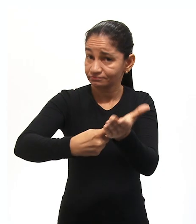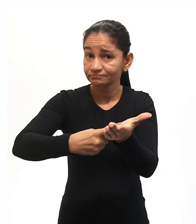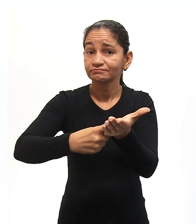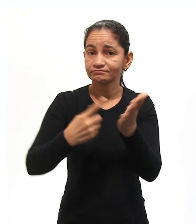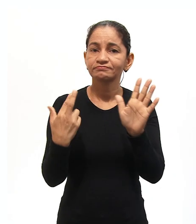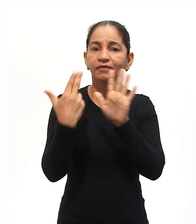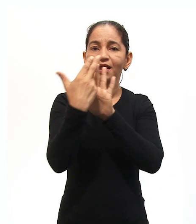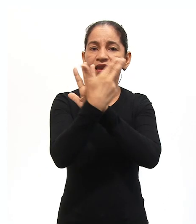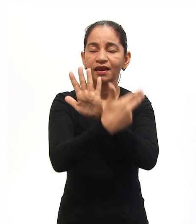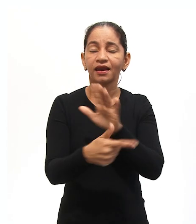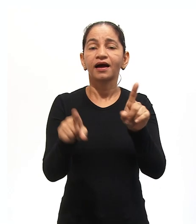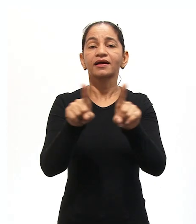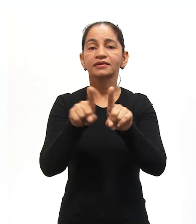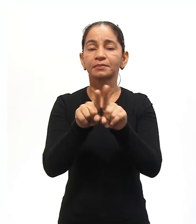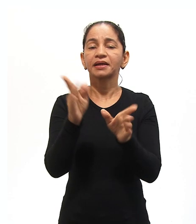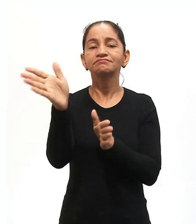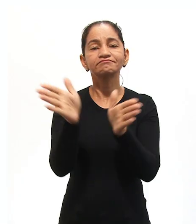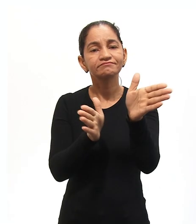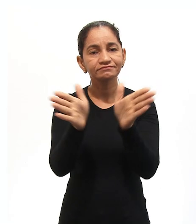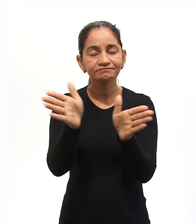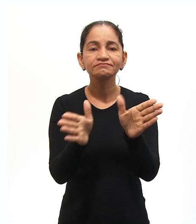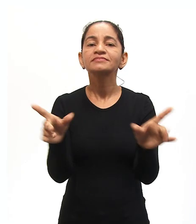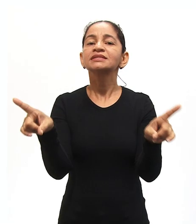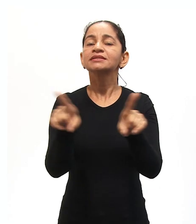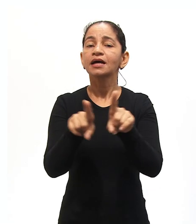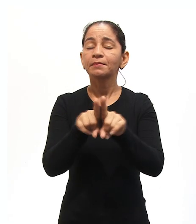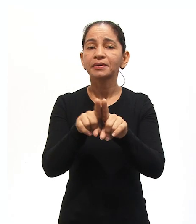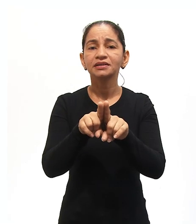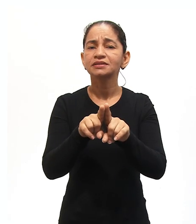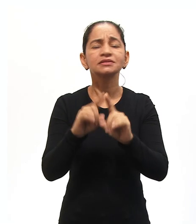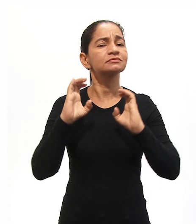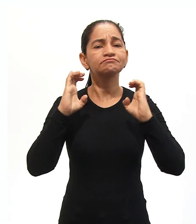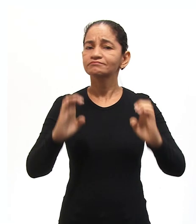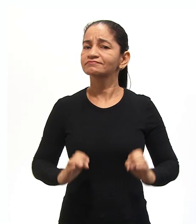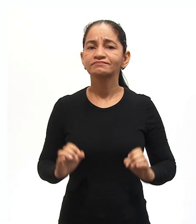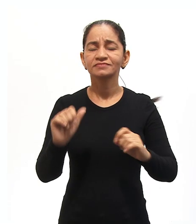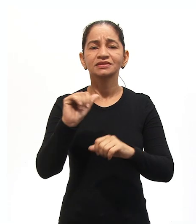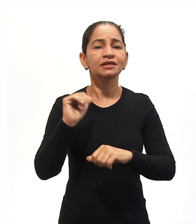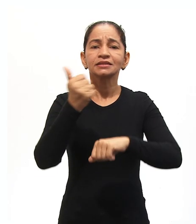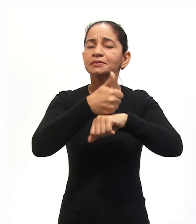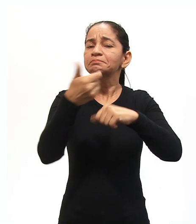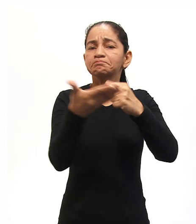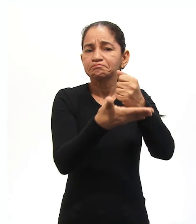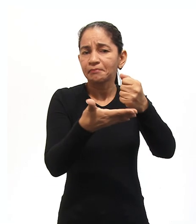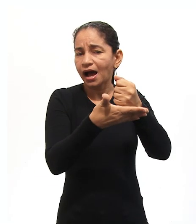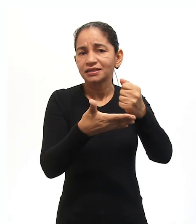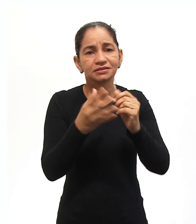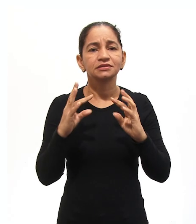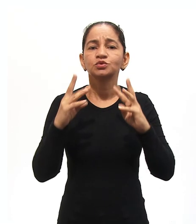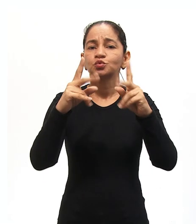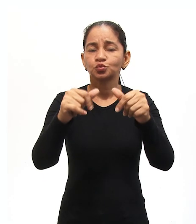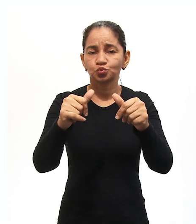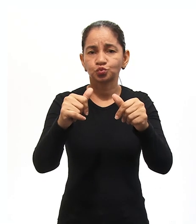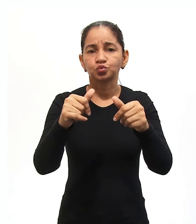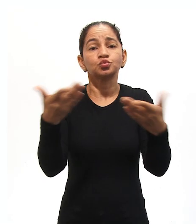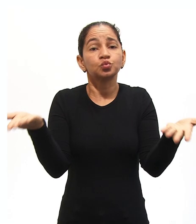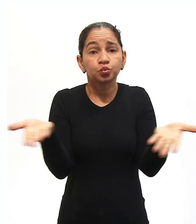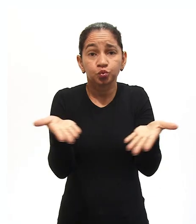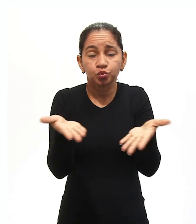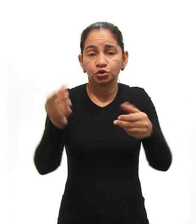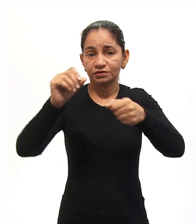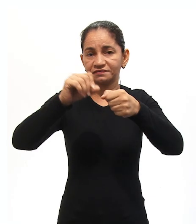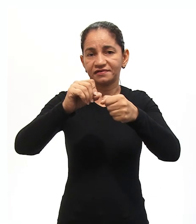diversidade e com a acessibilidade. Bom, são pontos éticos fundamentais no momento em que você